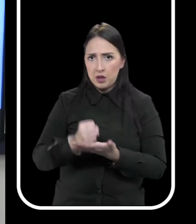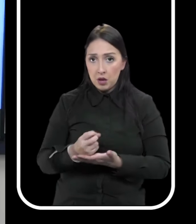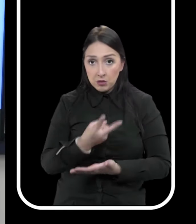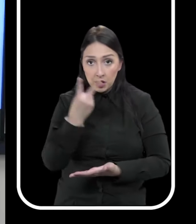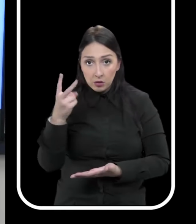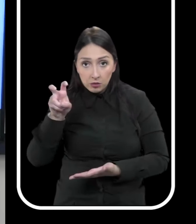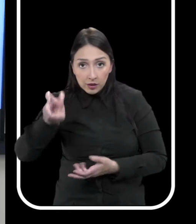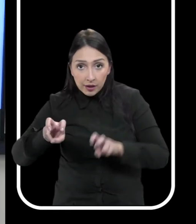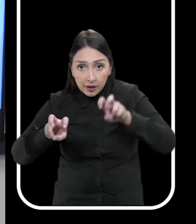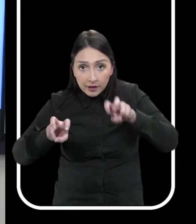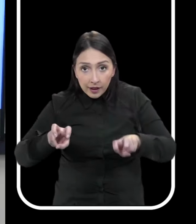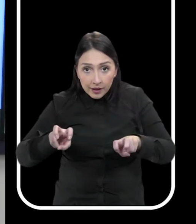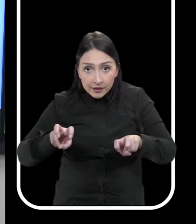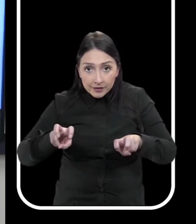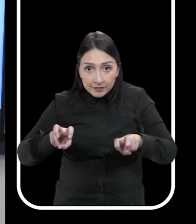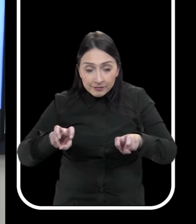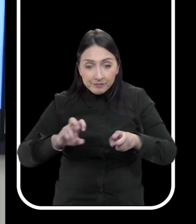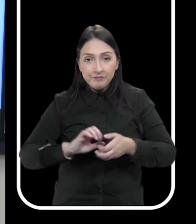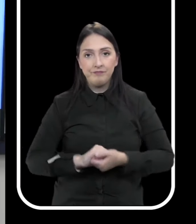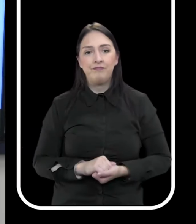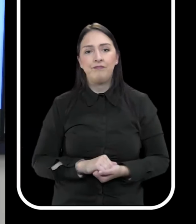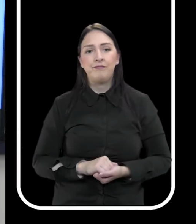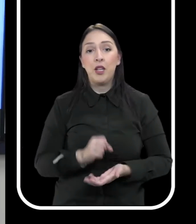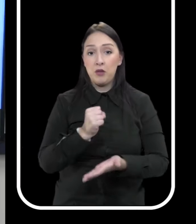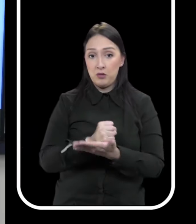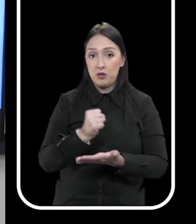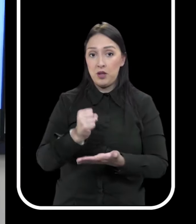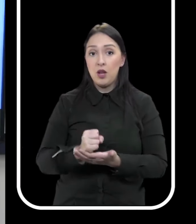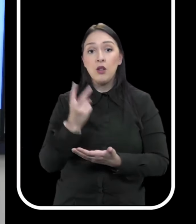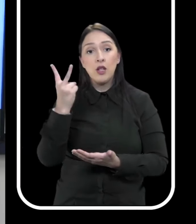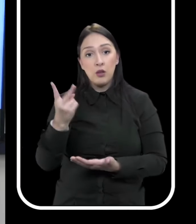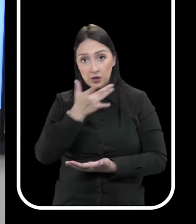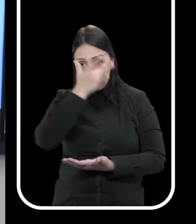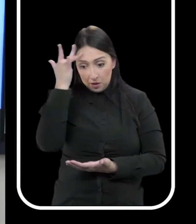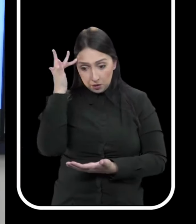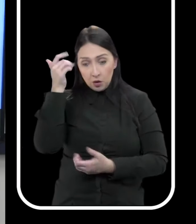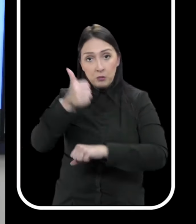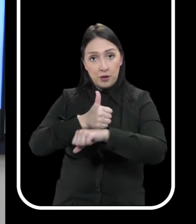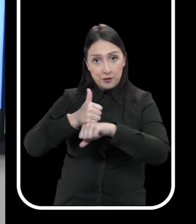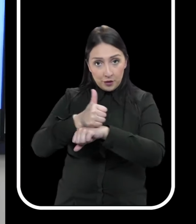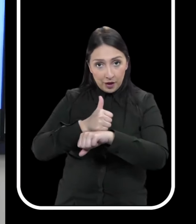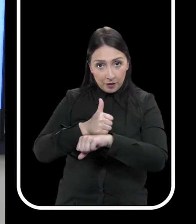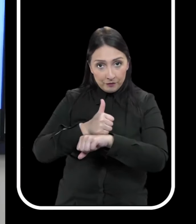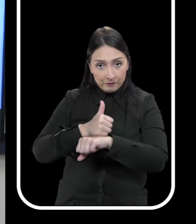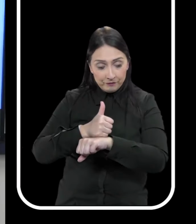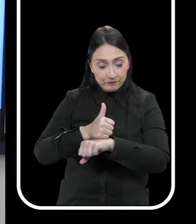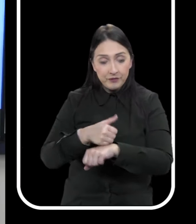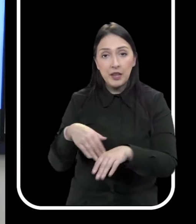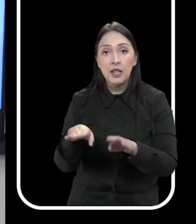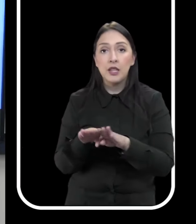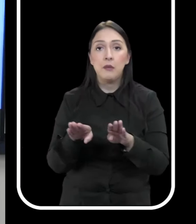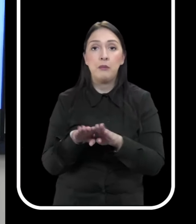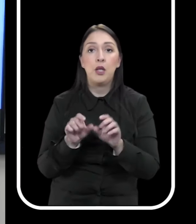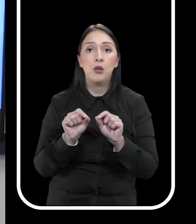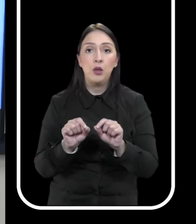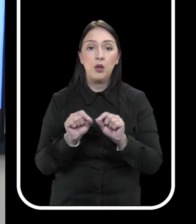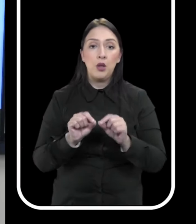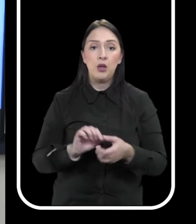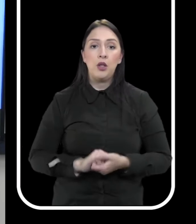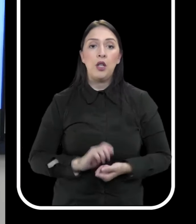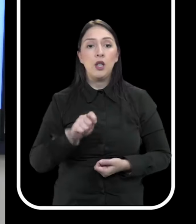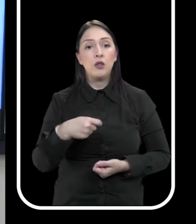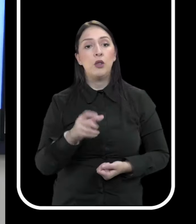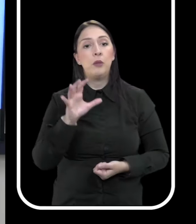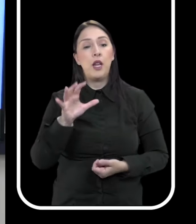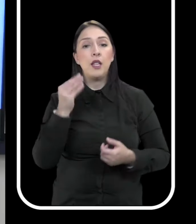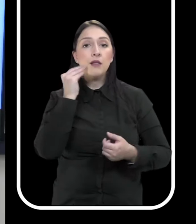contratar um segundo, botar uma segunda cadeira, contratar um segundo cabeleireiro? Tá? E, consequentemente,